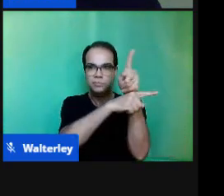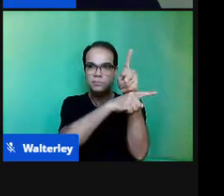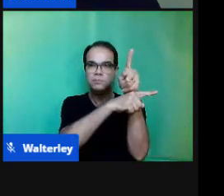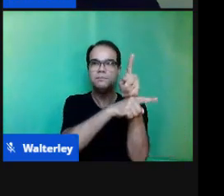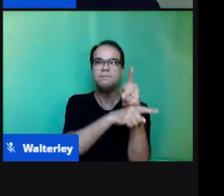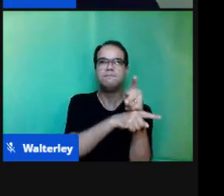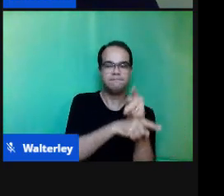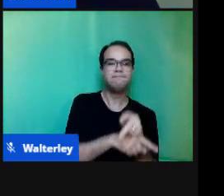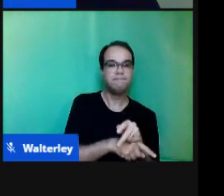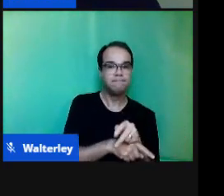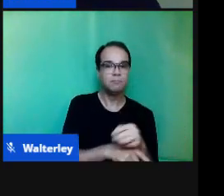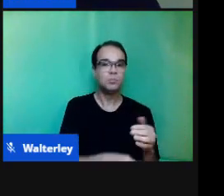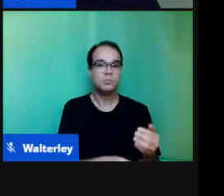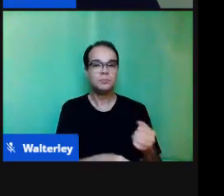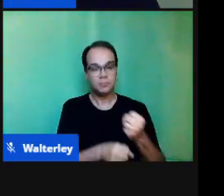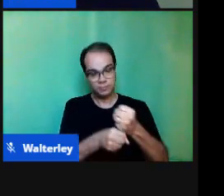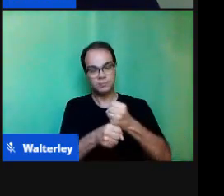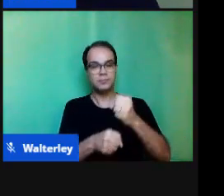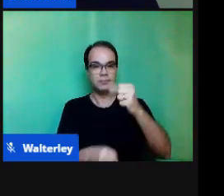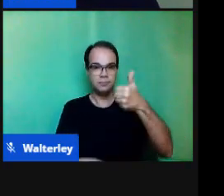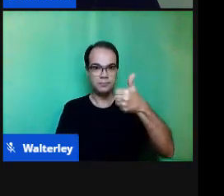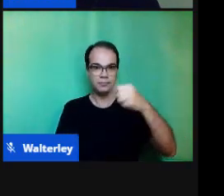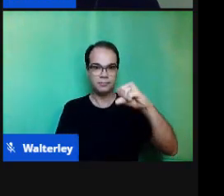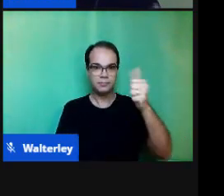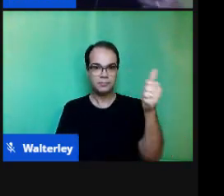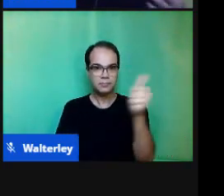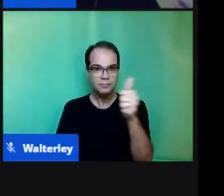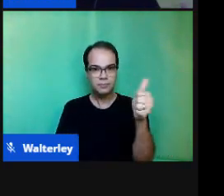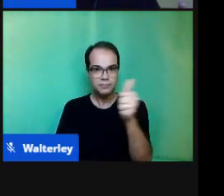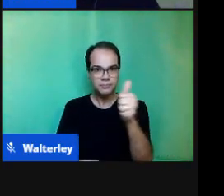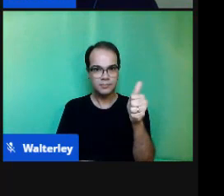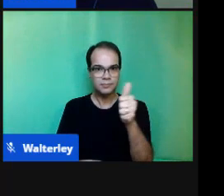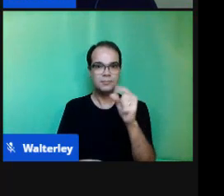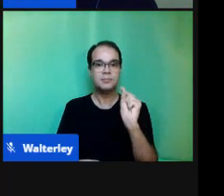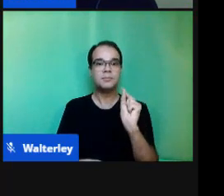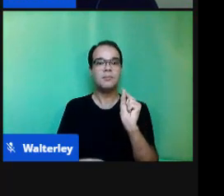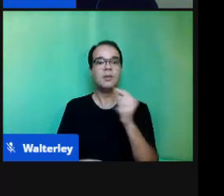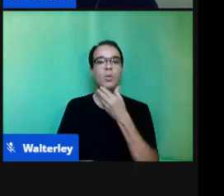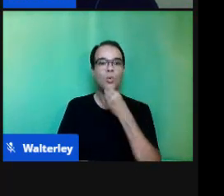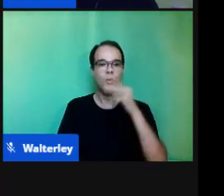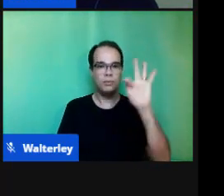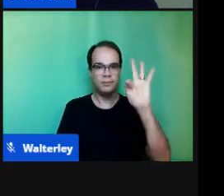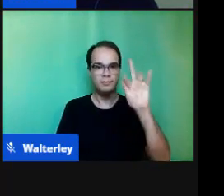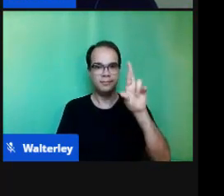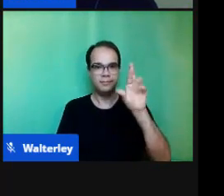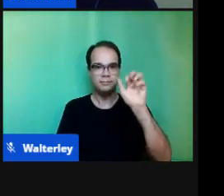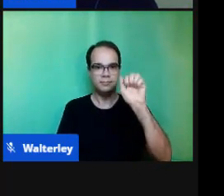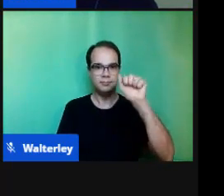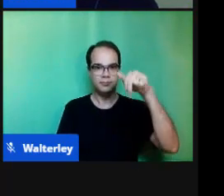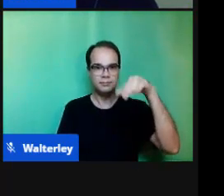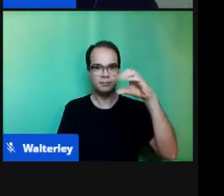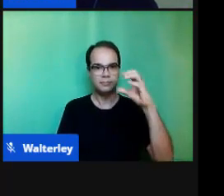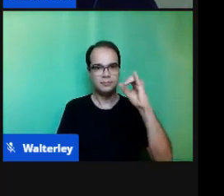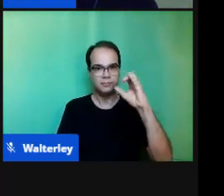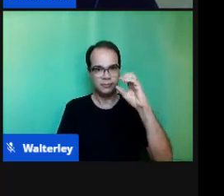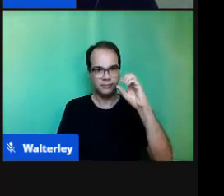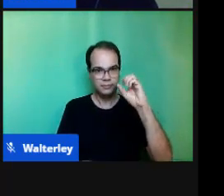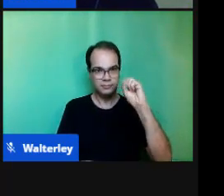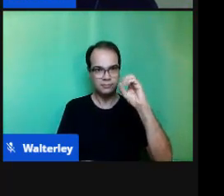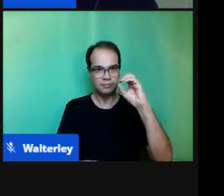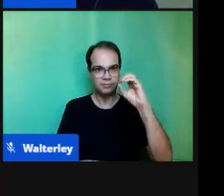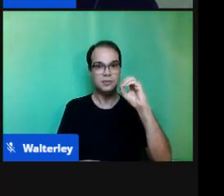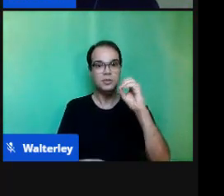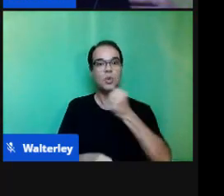Em 1911, a gente já tem os Francisco Serrador gravando as primeiras imagens da